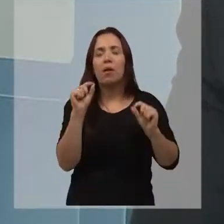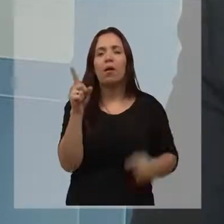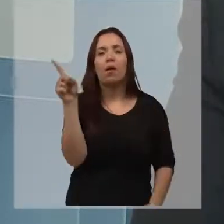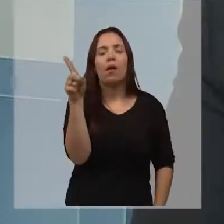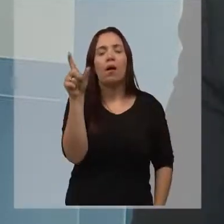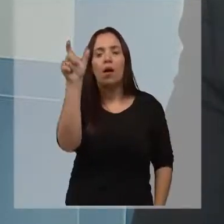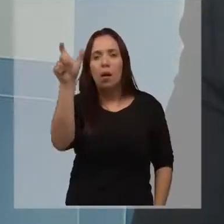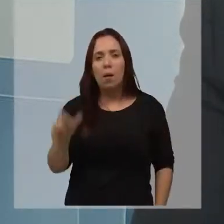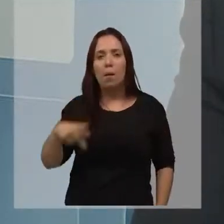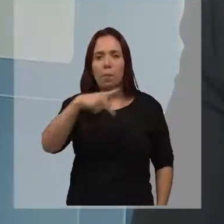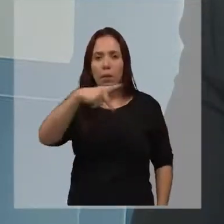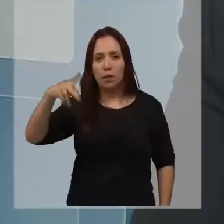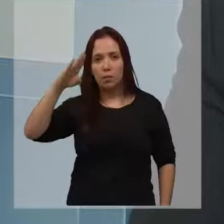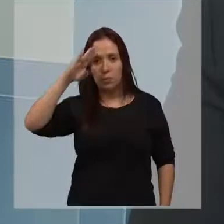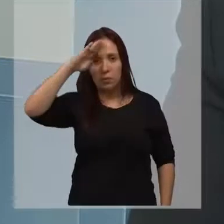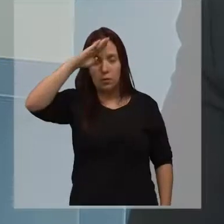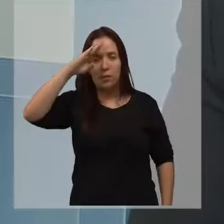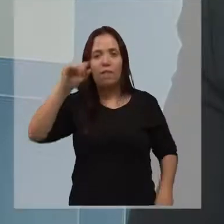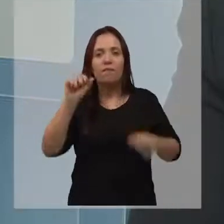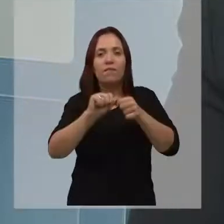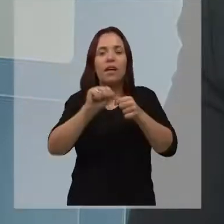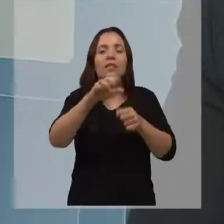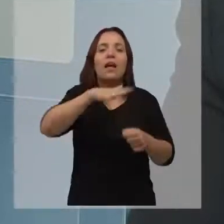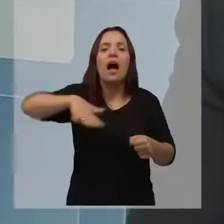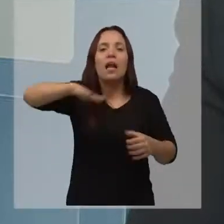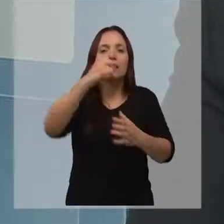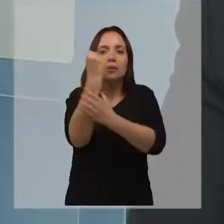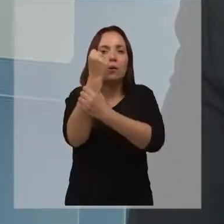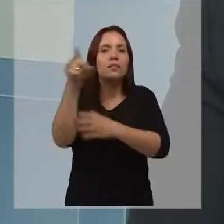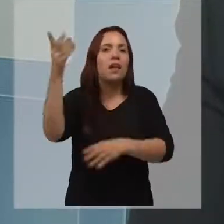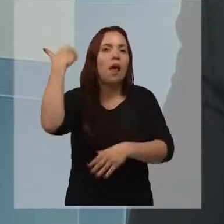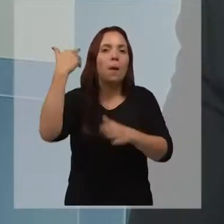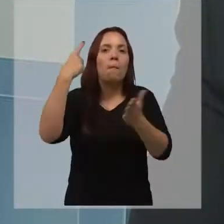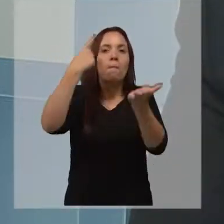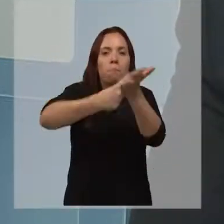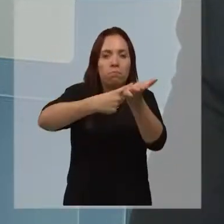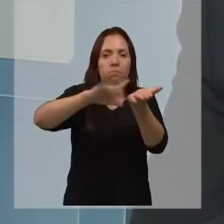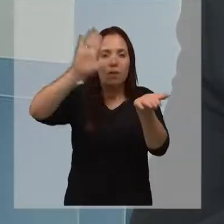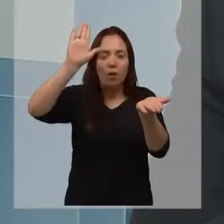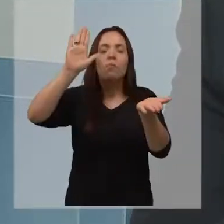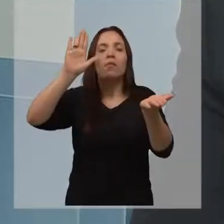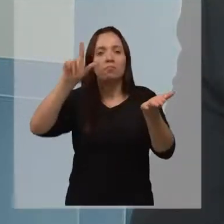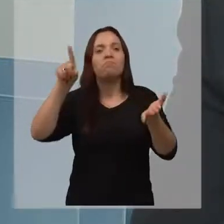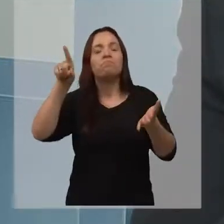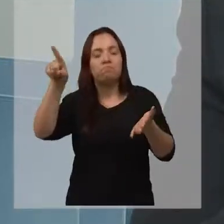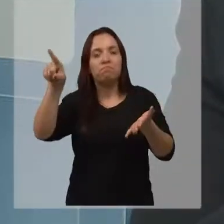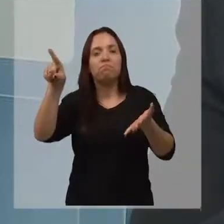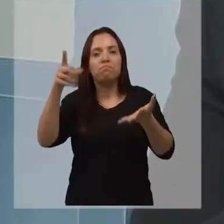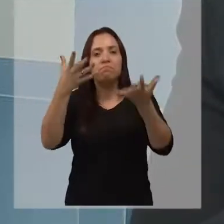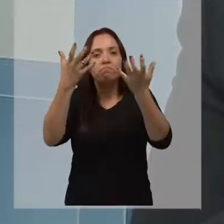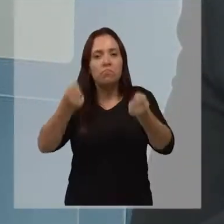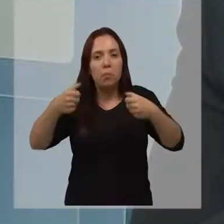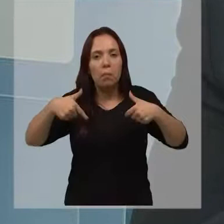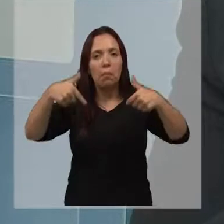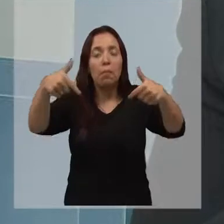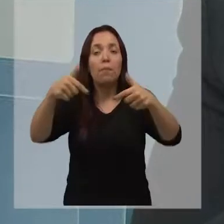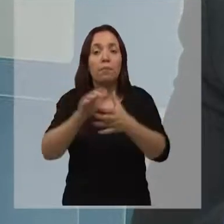área de segurança, vai cumprir o que prometeu. Quer ver o exemplo? A transferência dos líderes do PCC